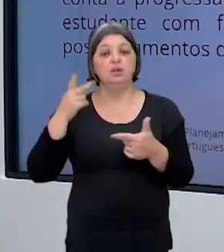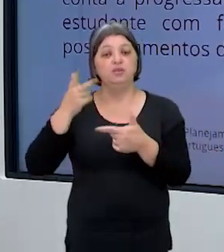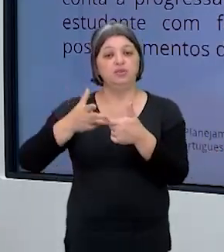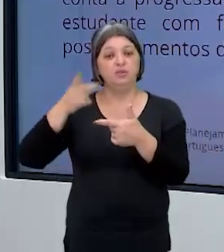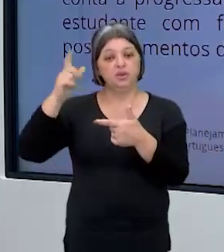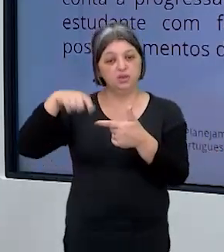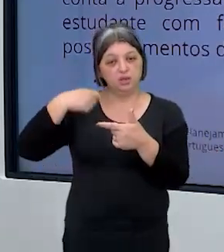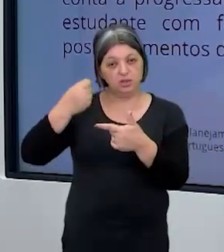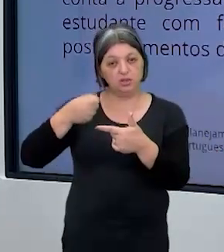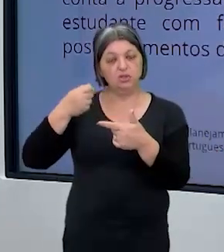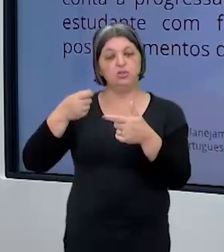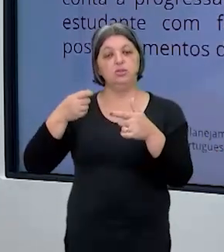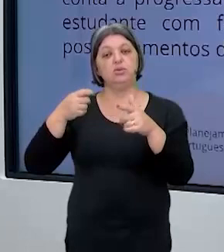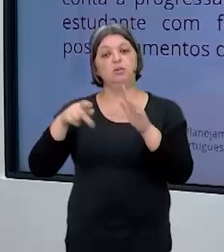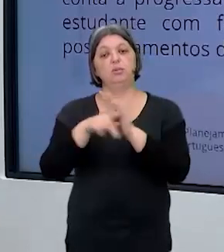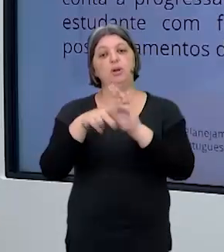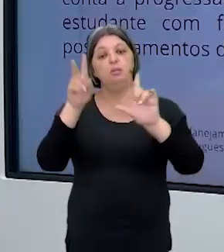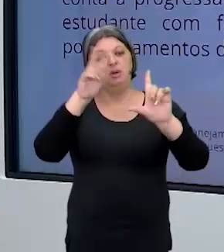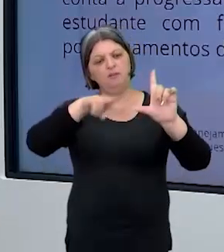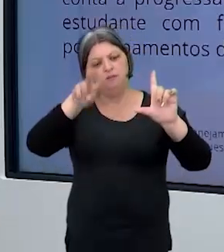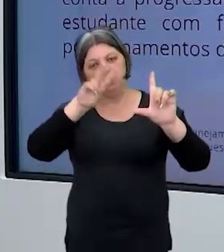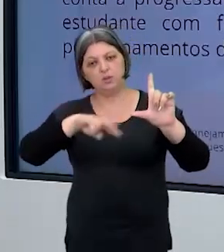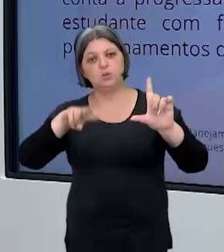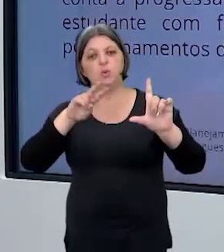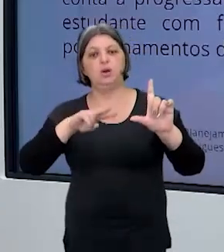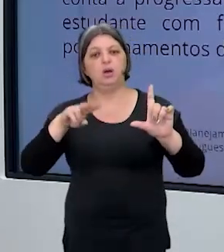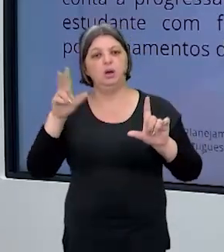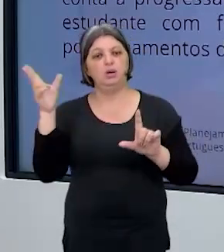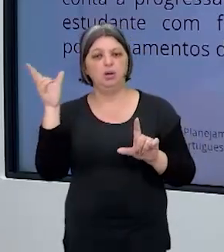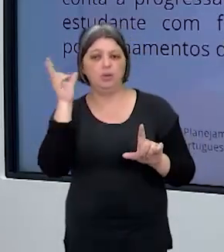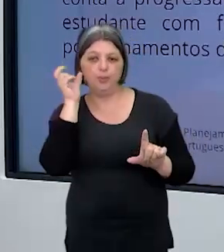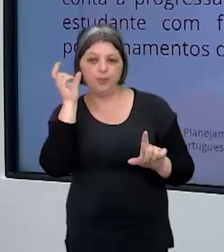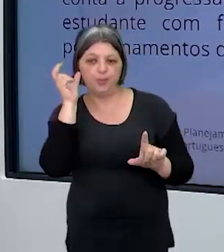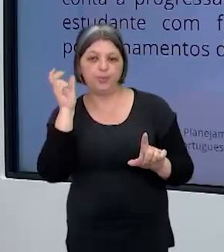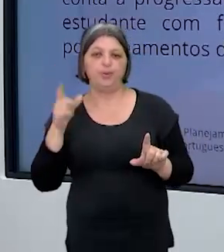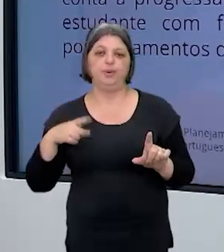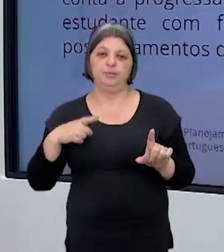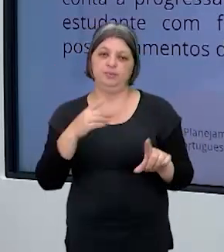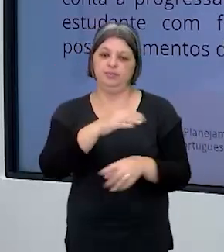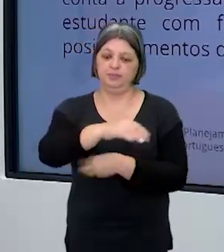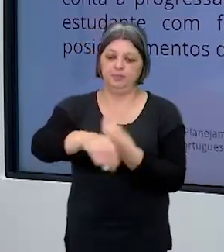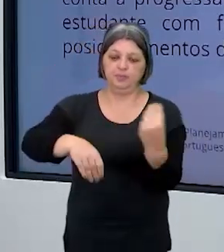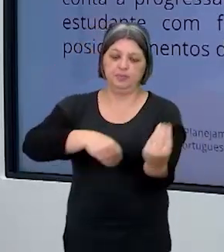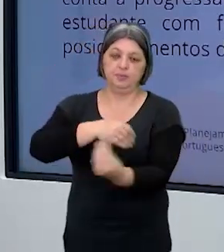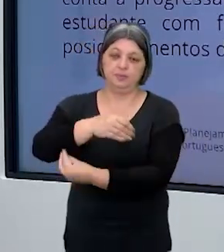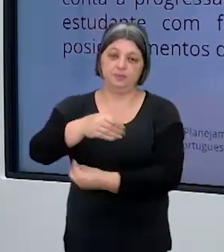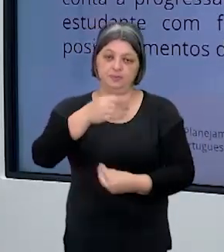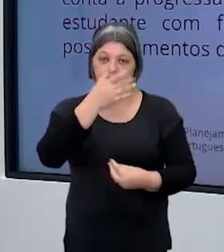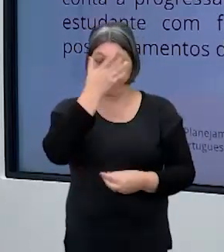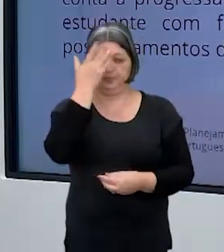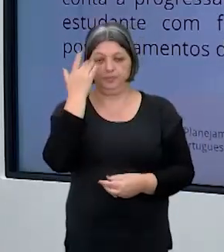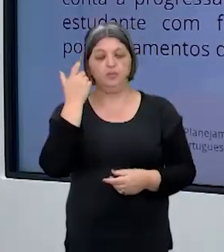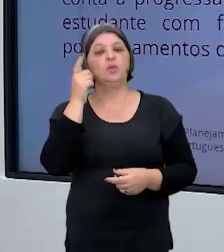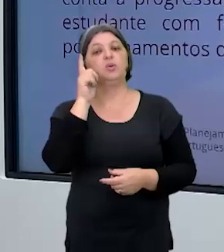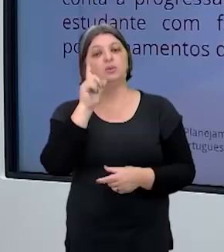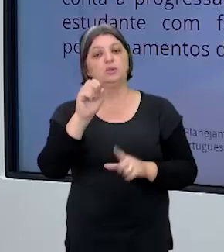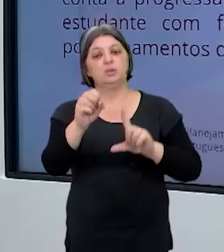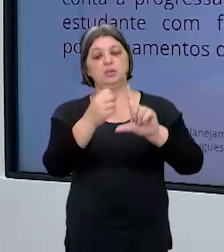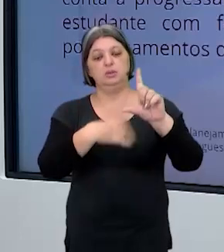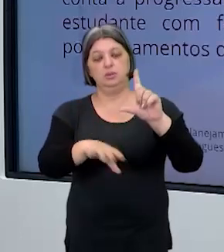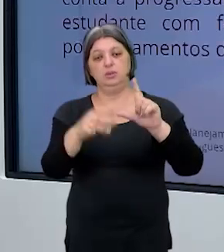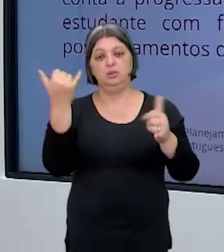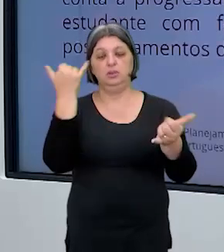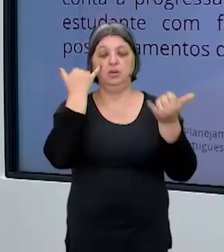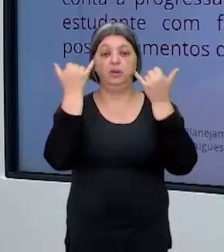aquele que é mais visual, mais auditivo, né? Então, eu mesclo bastante aí o meu público e consigo compartilhar uma informação